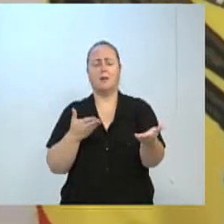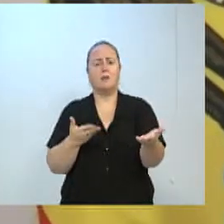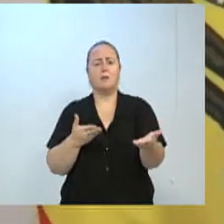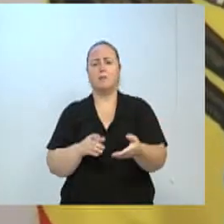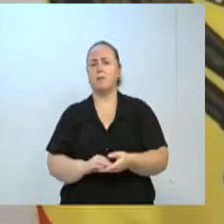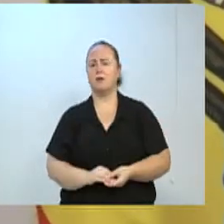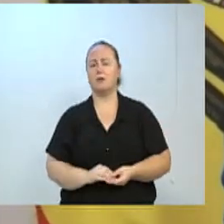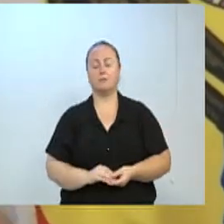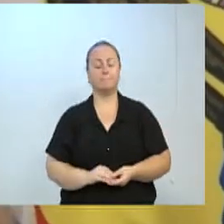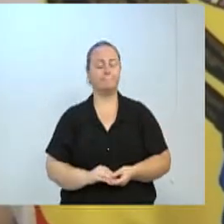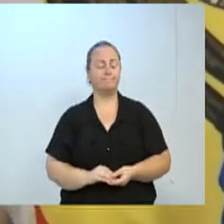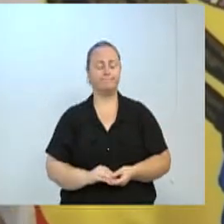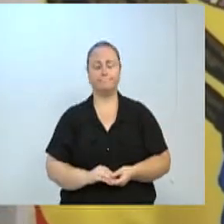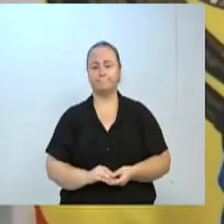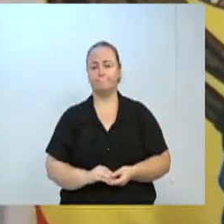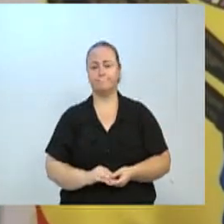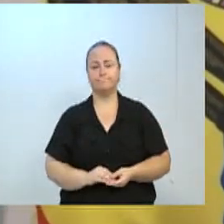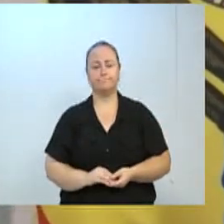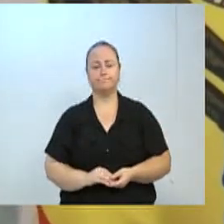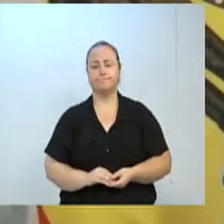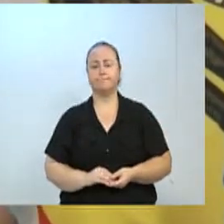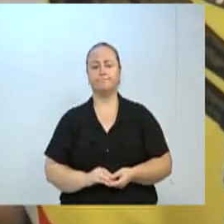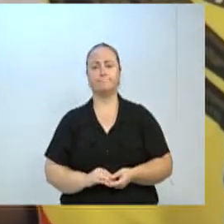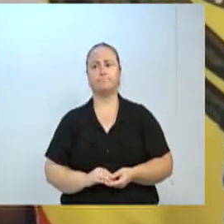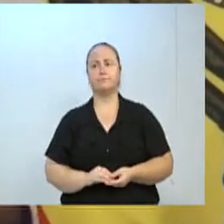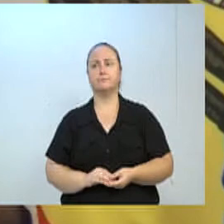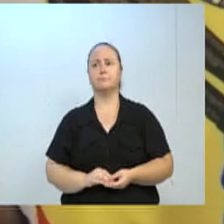jeito. A próxima ali...